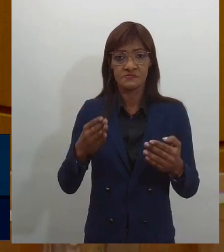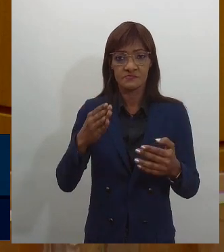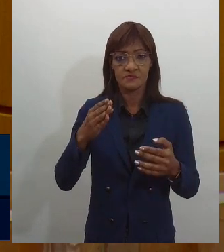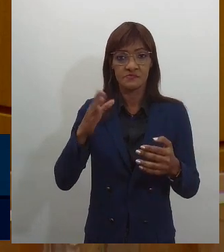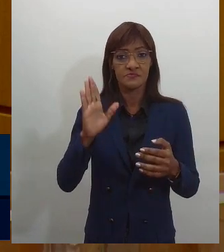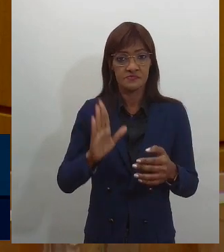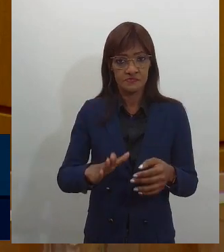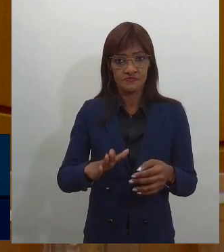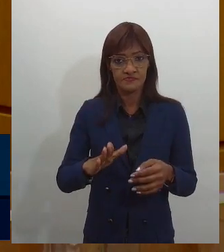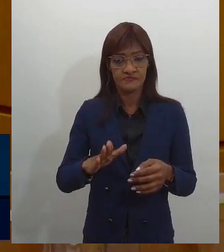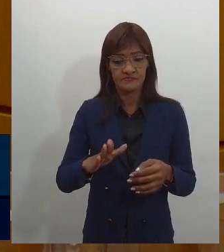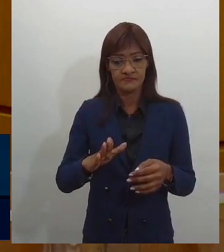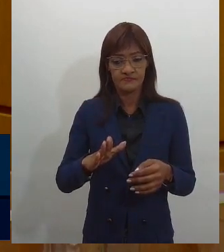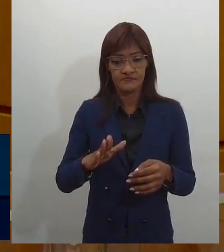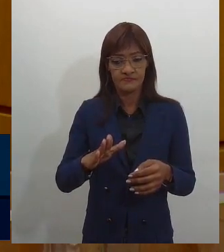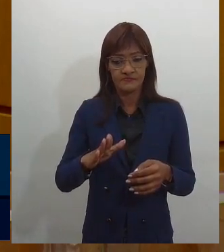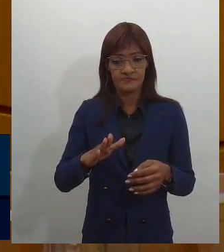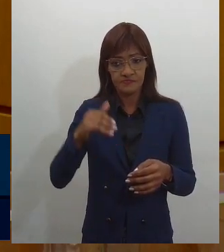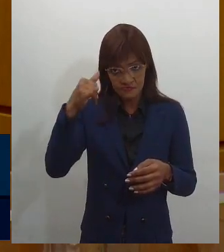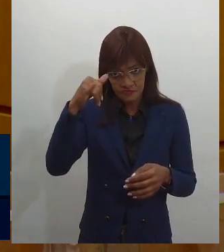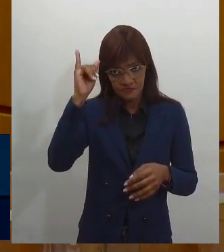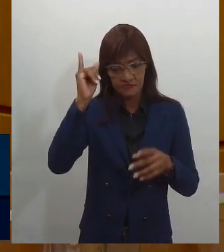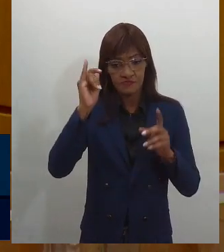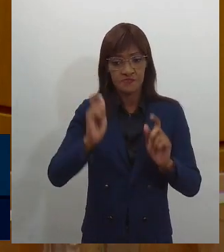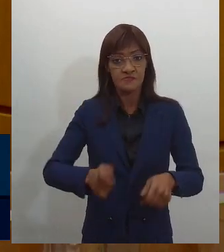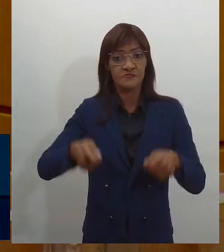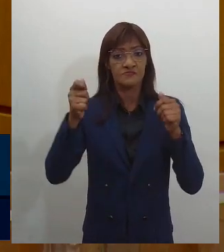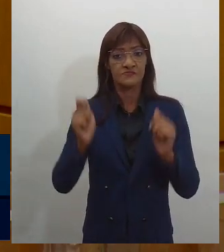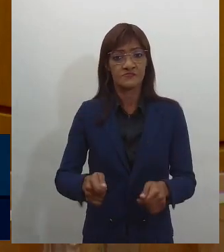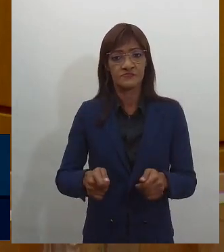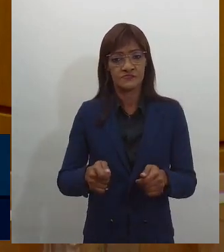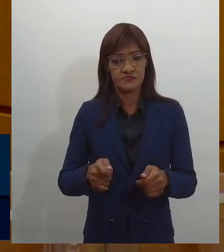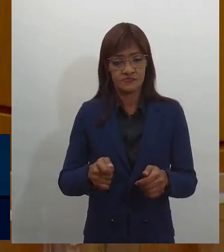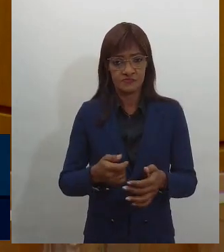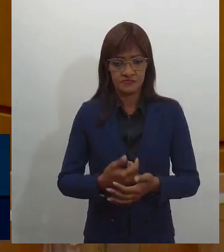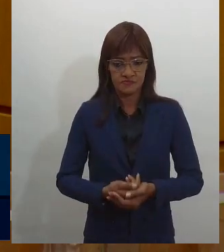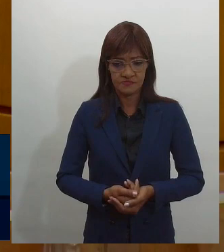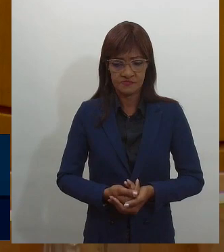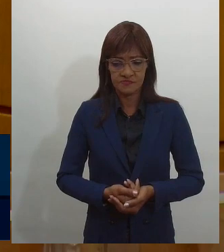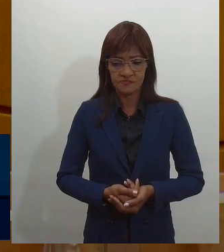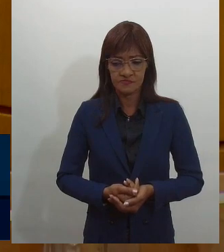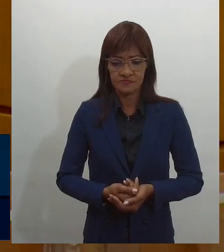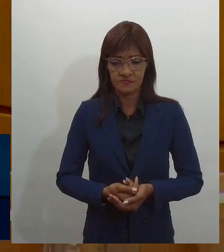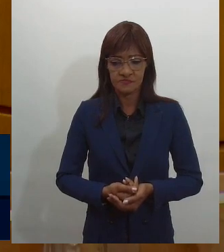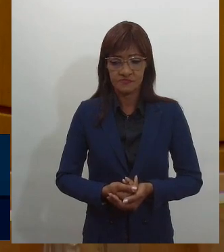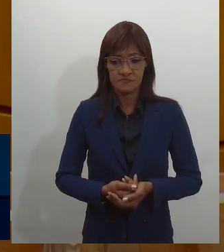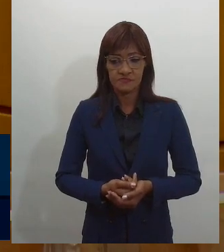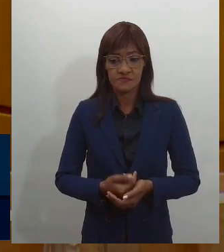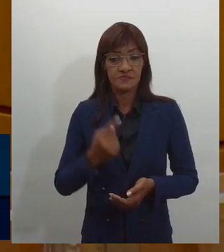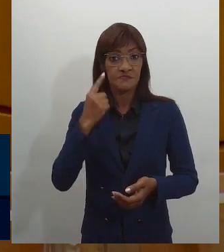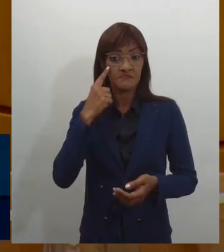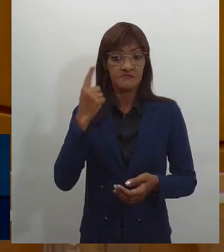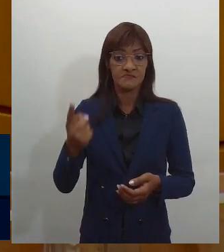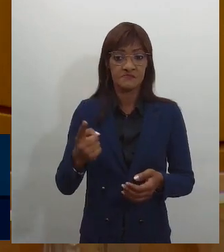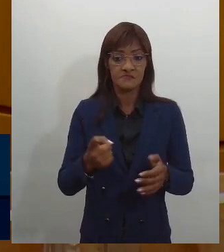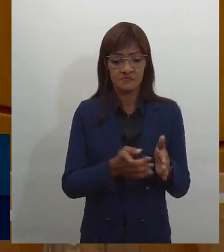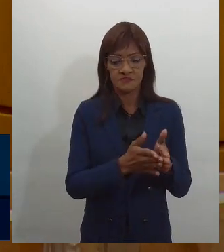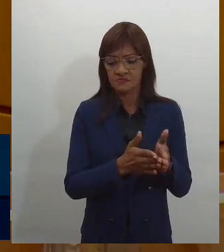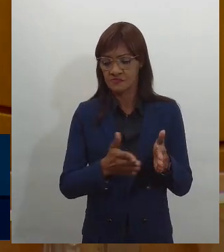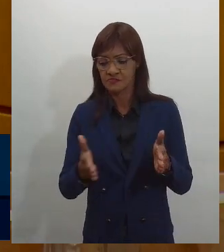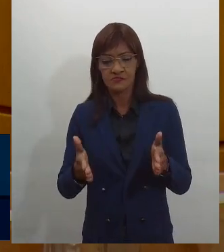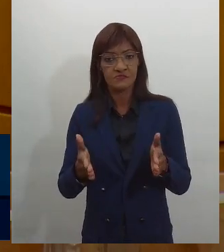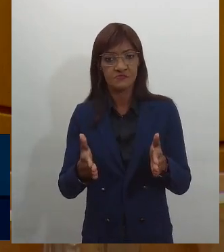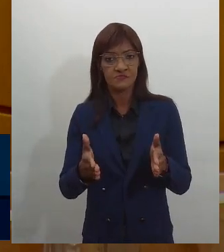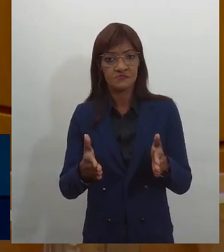lá de Porto da Folha, a festa do vaqueiro de Porto da Folha. Portanto, imagine há quantos dias a população de Lagoa do Rancho